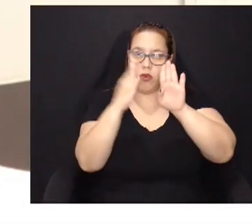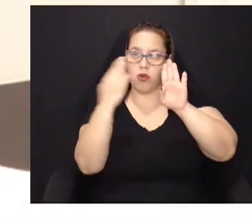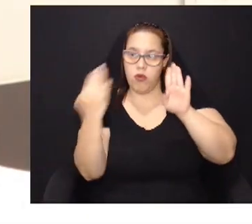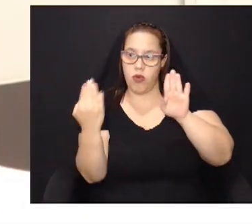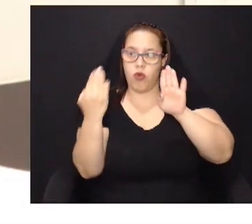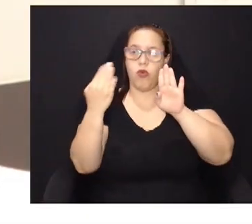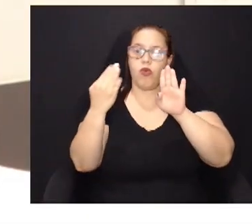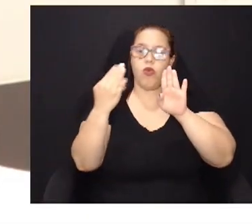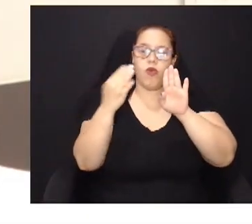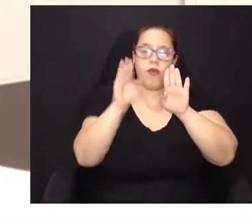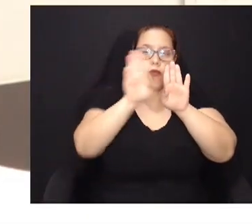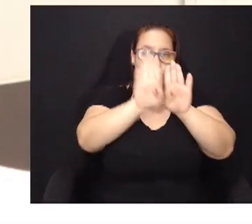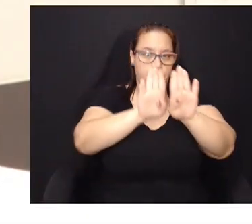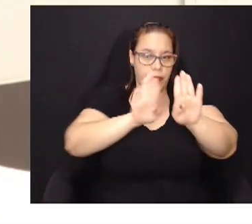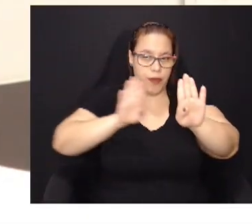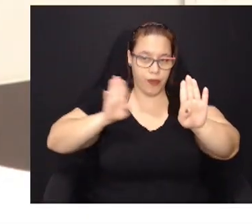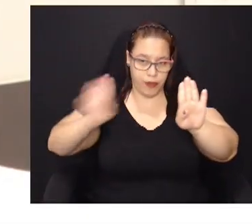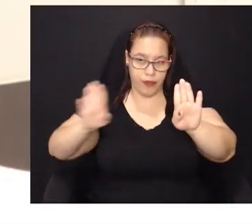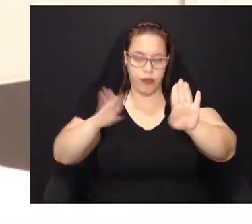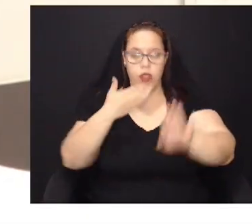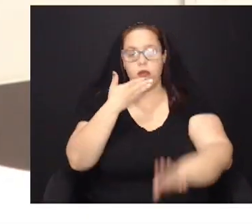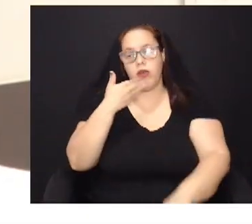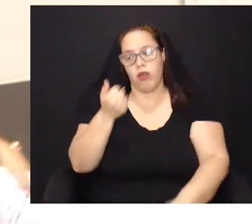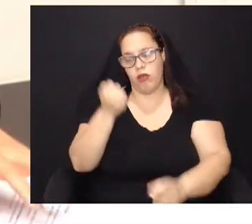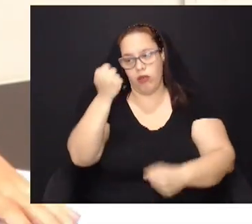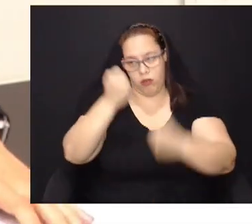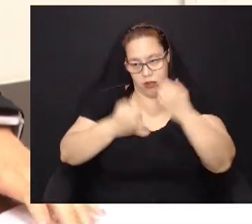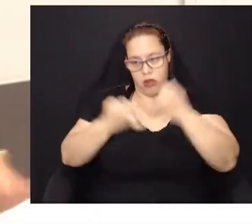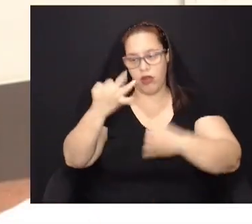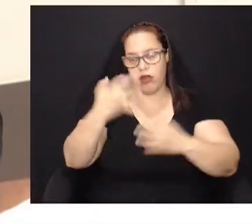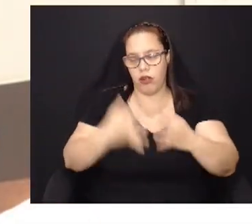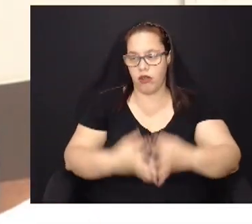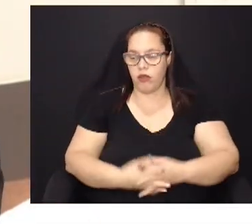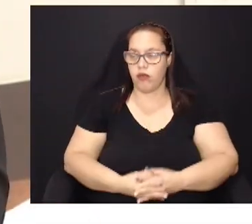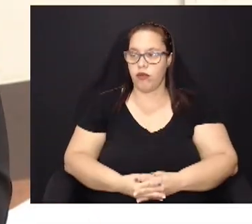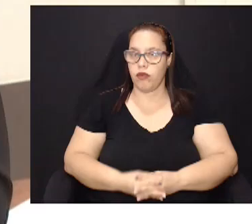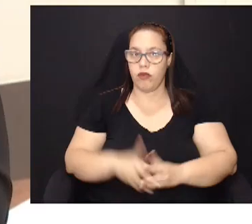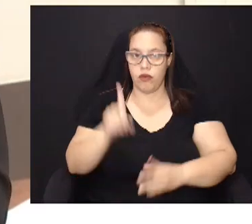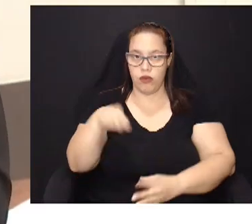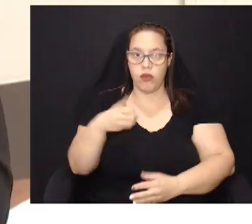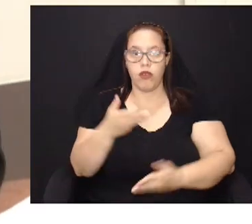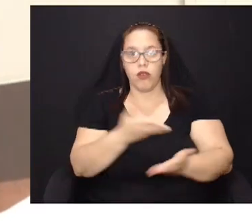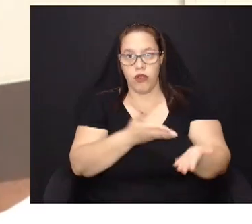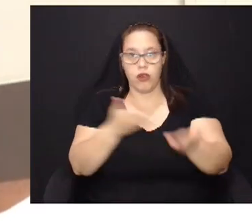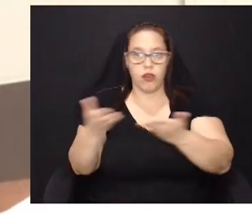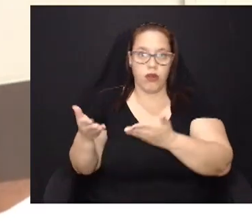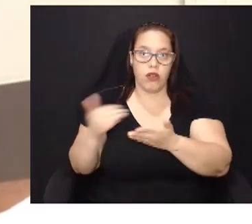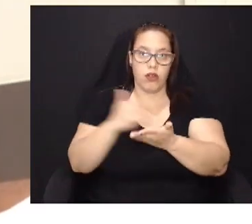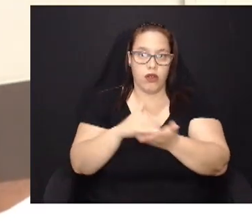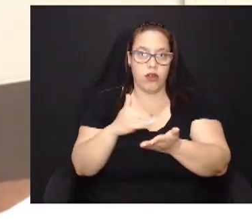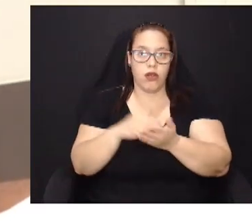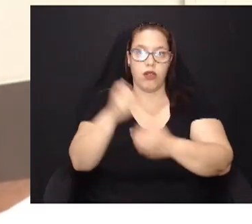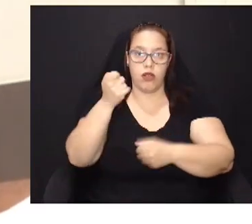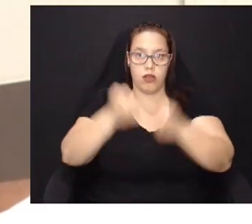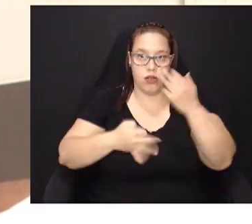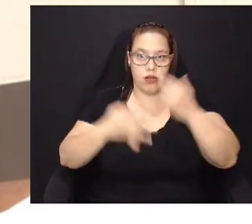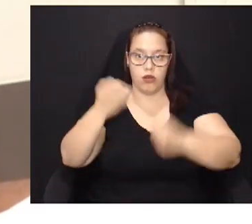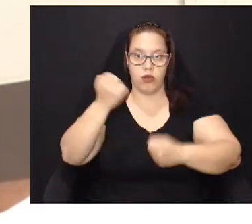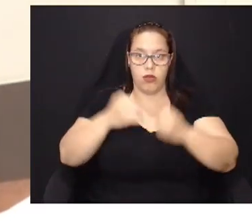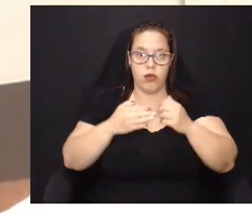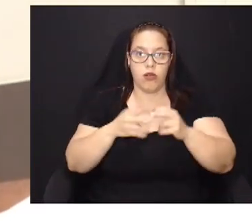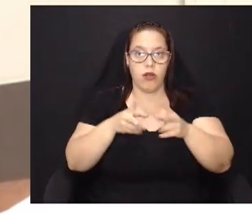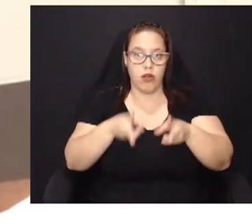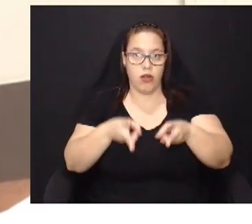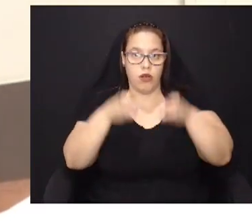a gente vai querer uma explicação melhor sobre isso. No momento é isso que a gente queria passar. A secretária vai explicar, peço que todos prestem